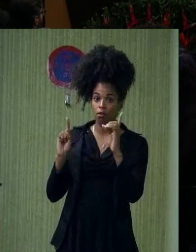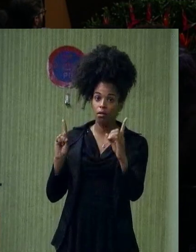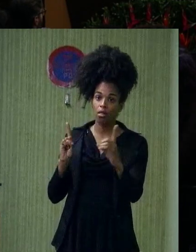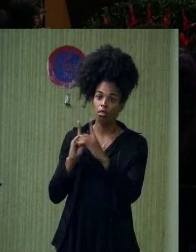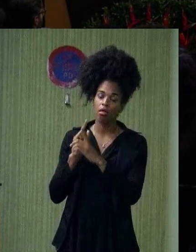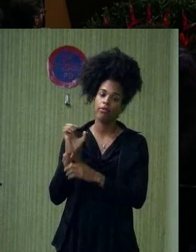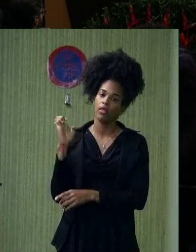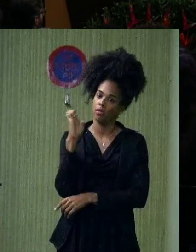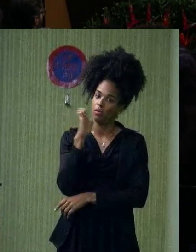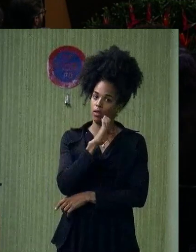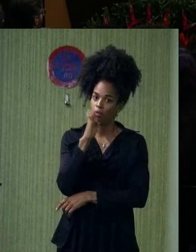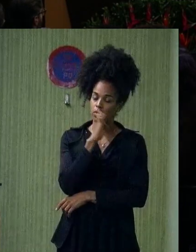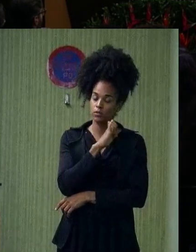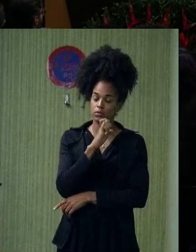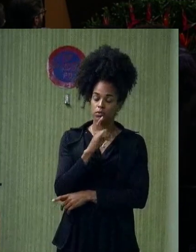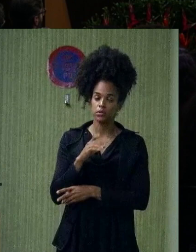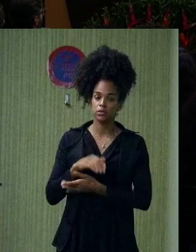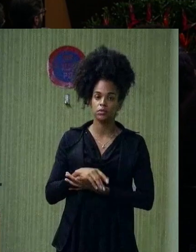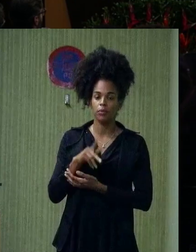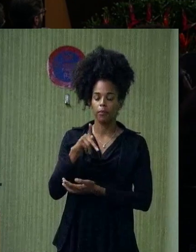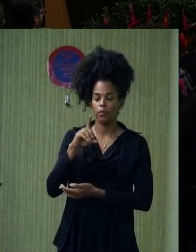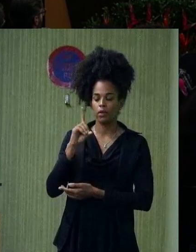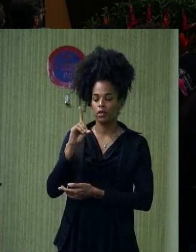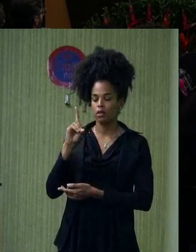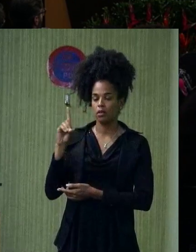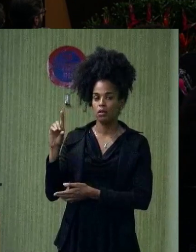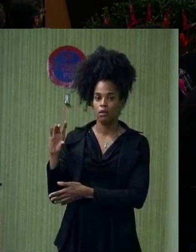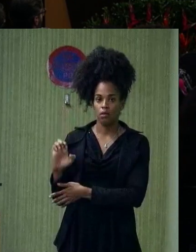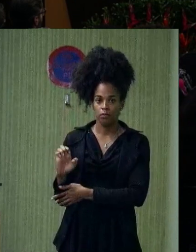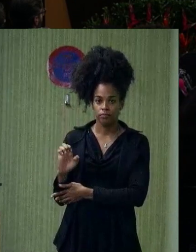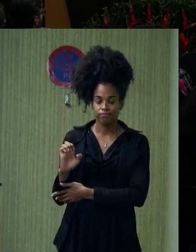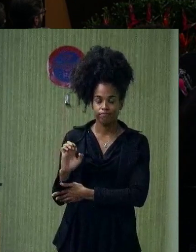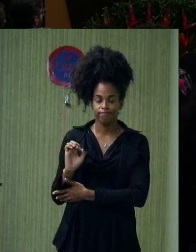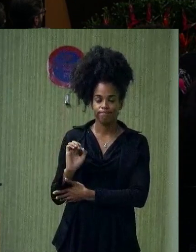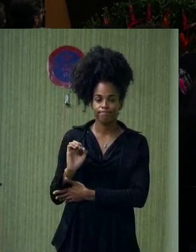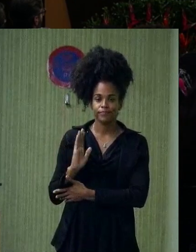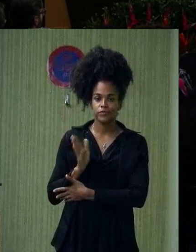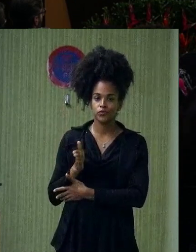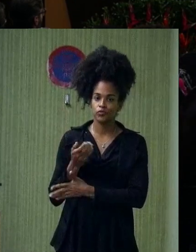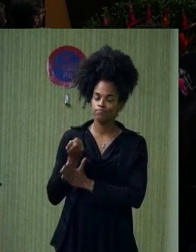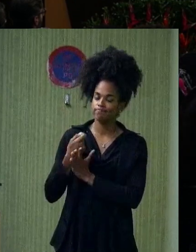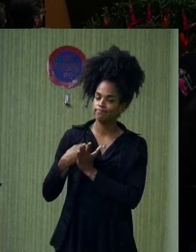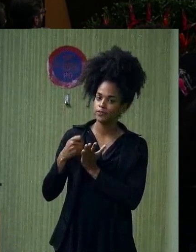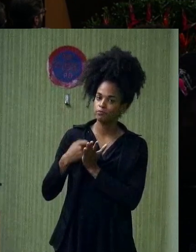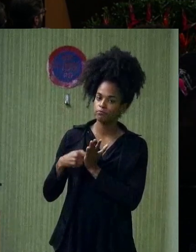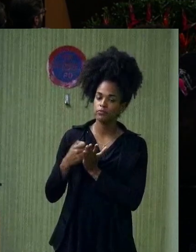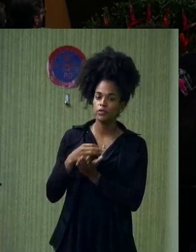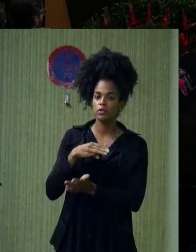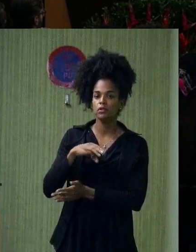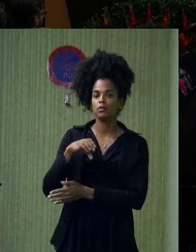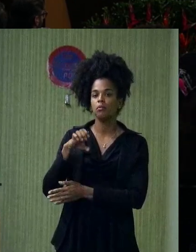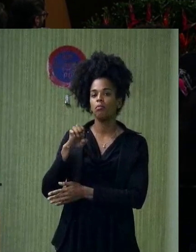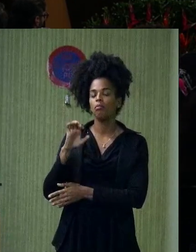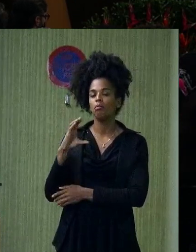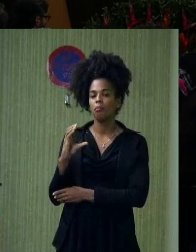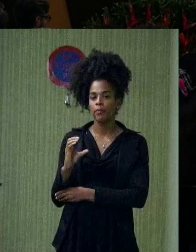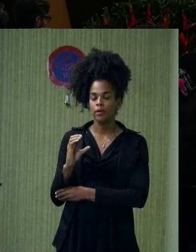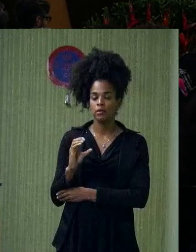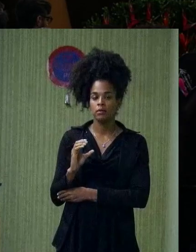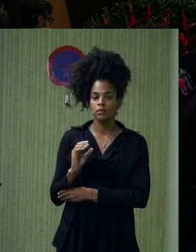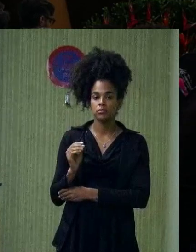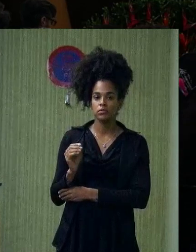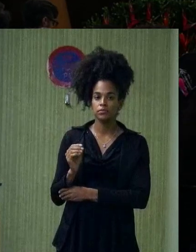pdde e do par né o pdde já foi ã feito o pedido para o MEC Eles já receberam mas era um valor